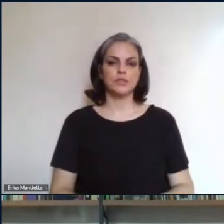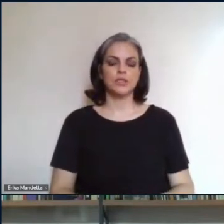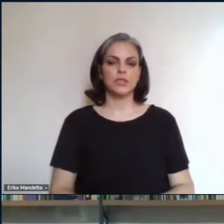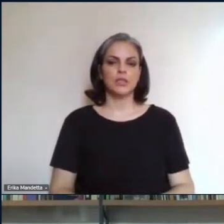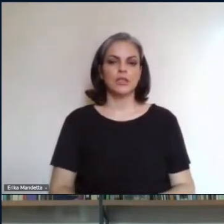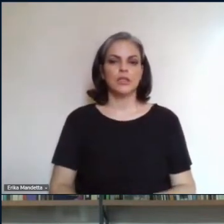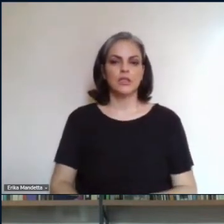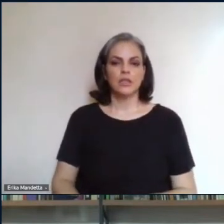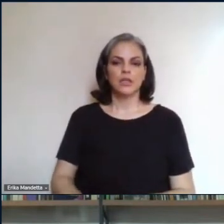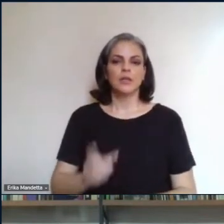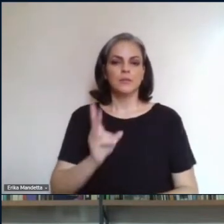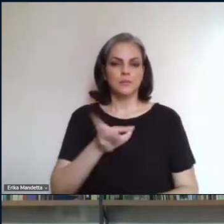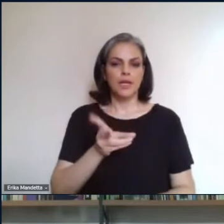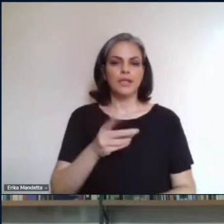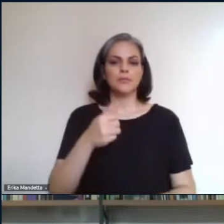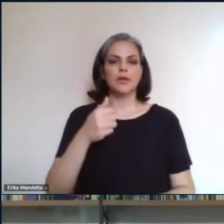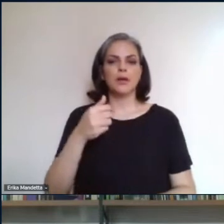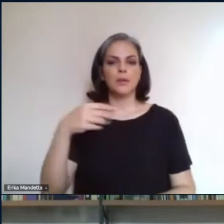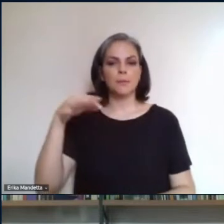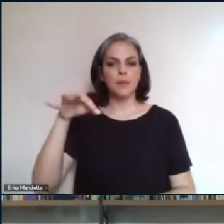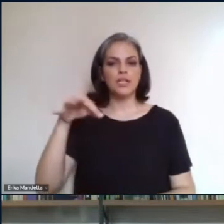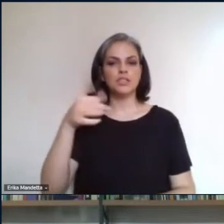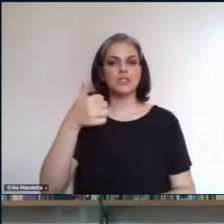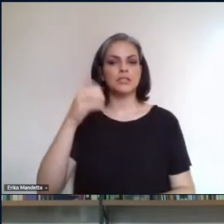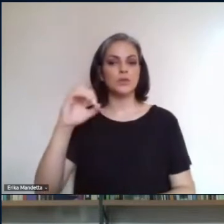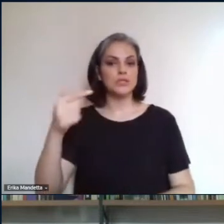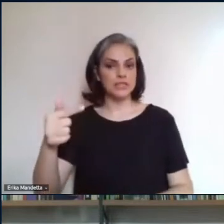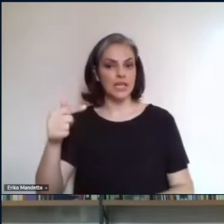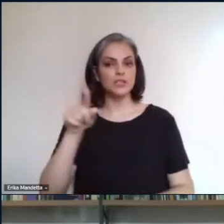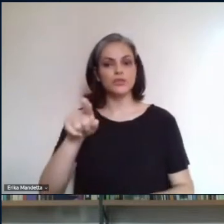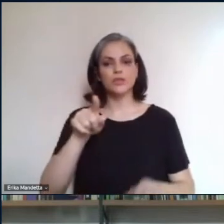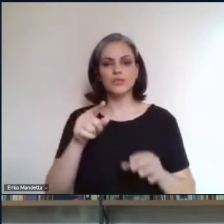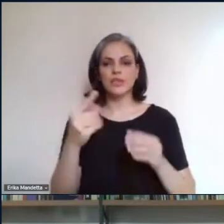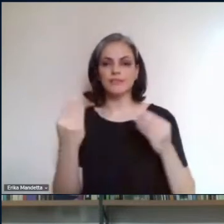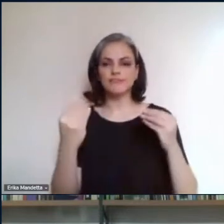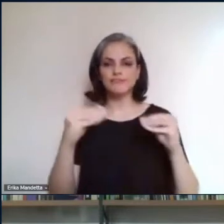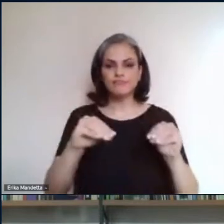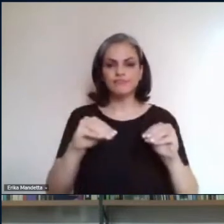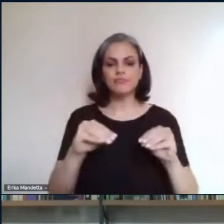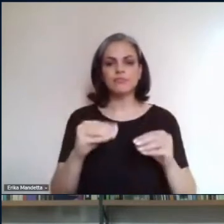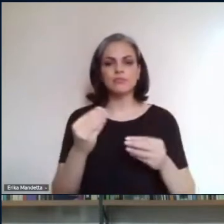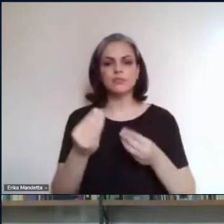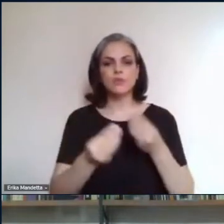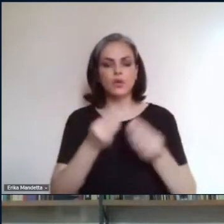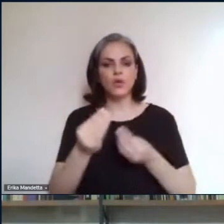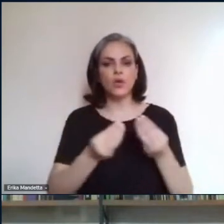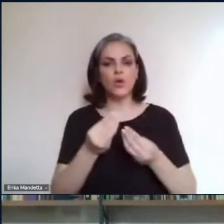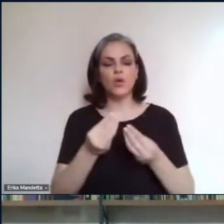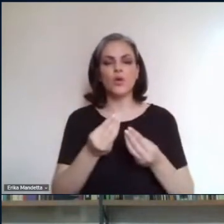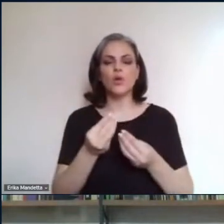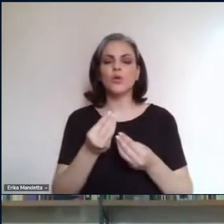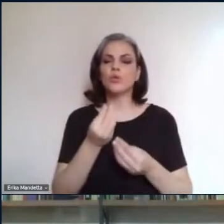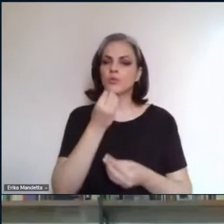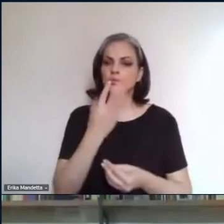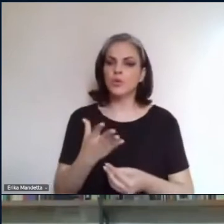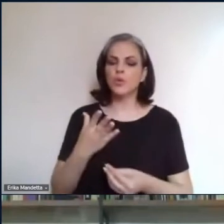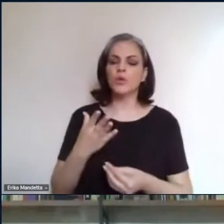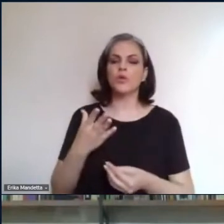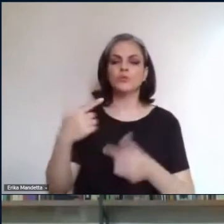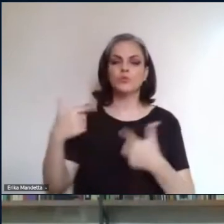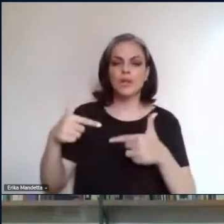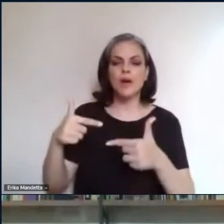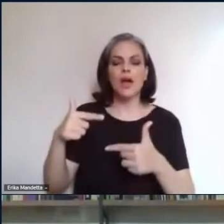da página 107, você menciona as contribuições de Aguayo, comentando a